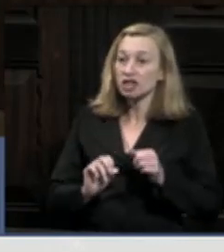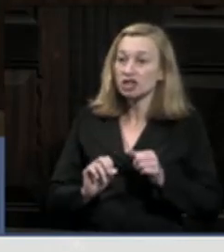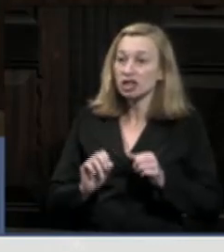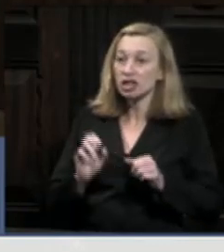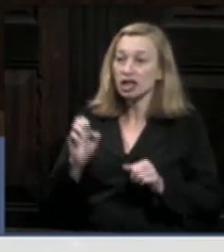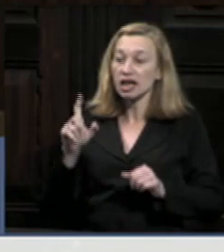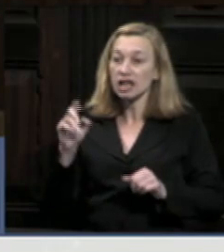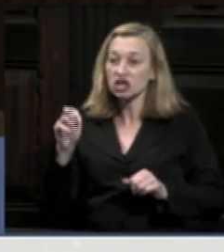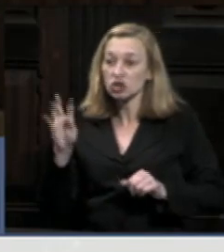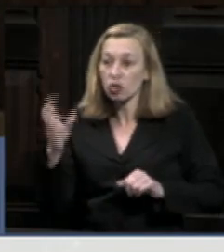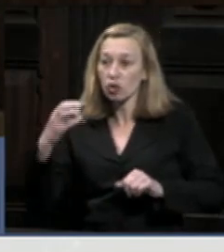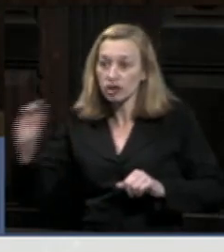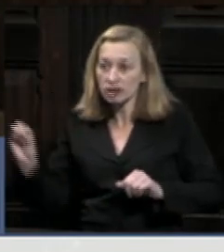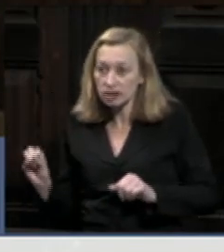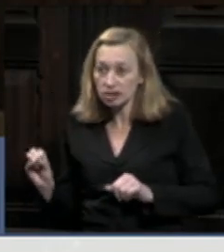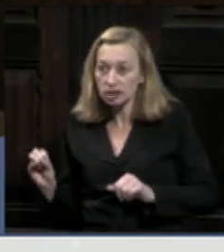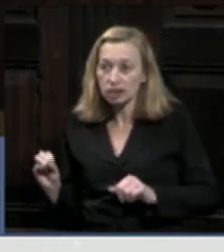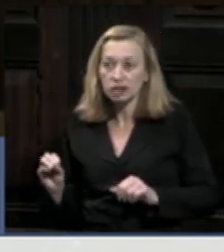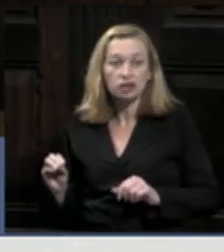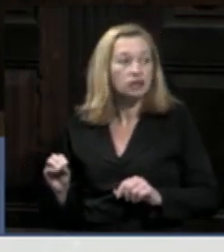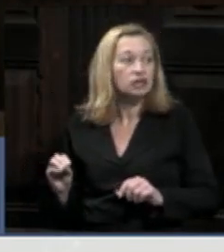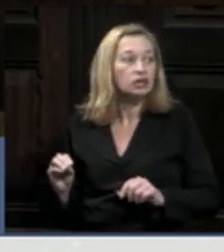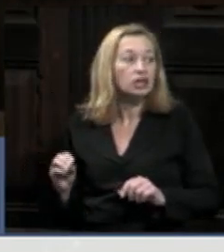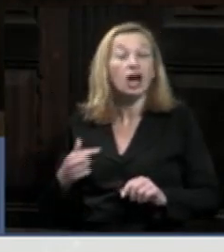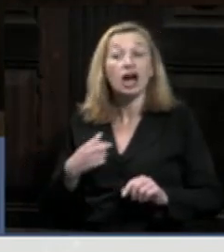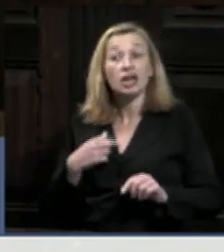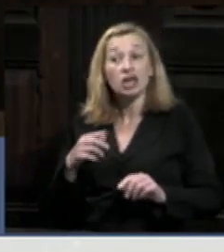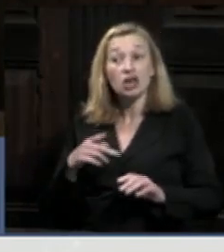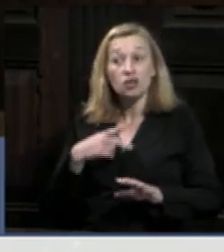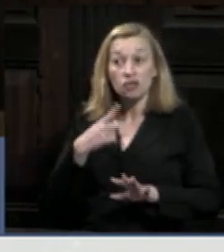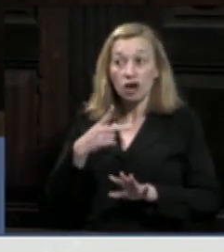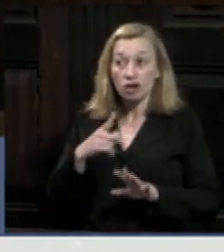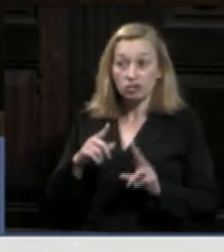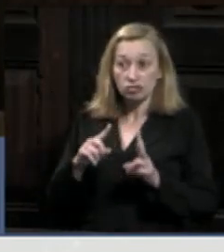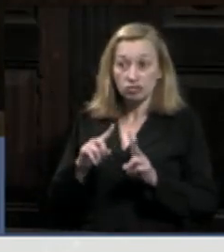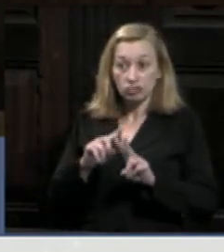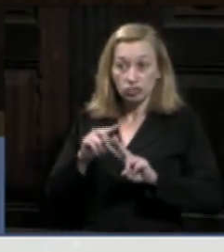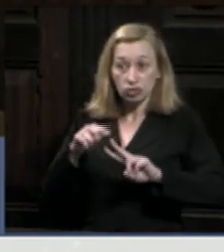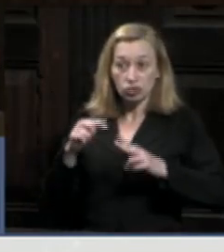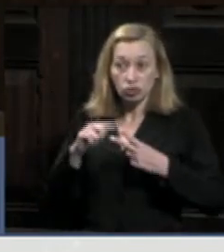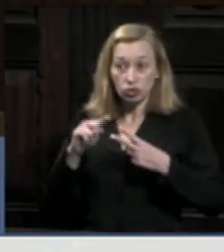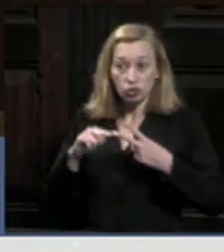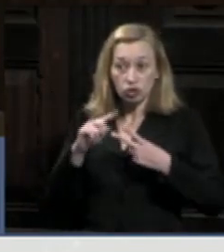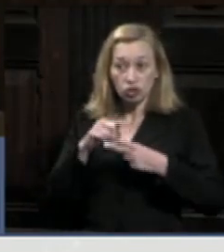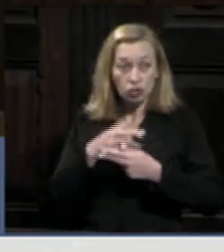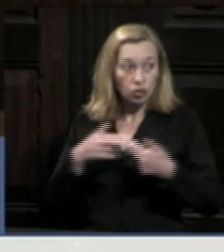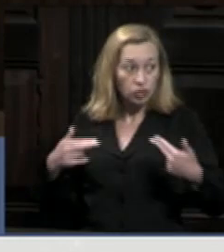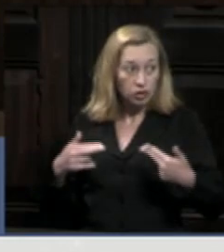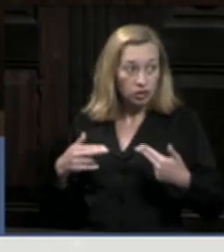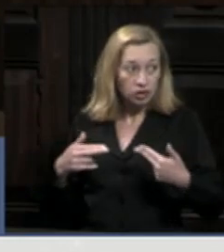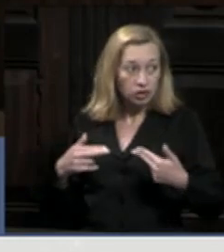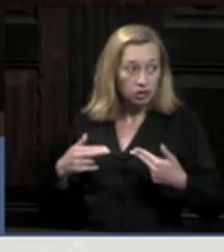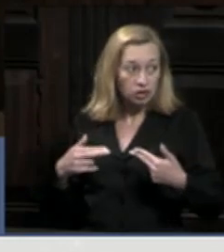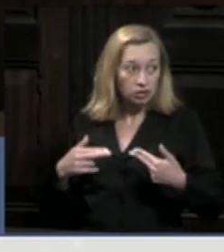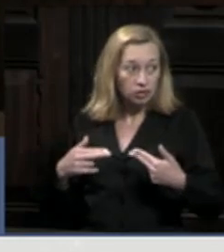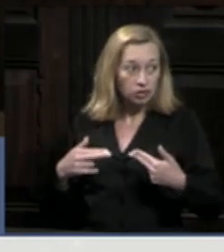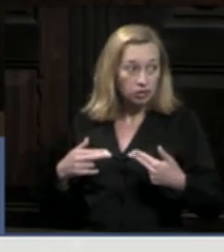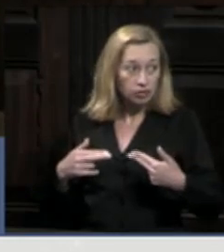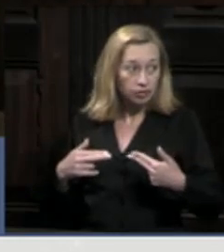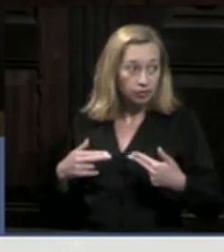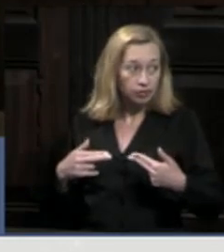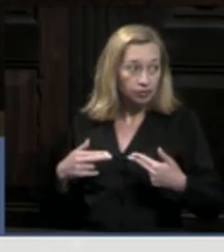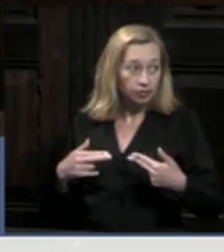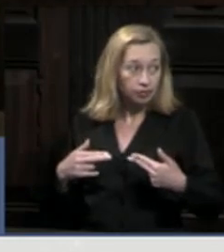faz eleições e aí eu vou para os dois lados dessa moeda não a quis tirar proveito eleitoral